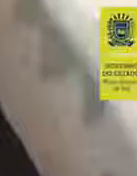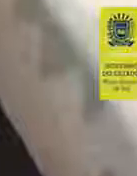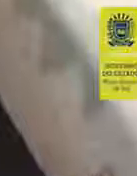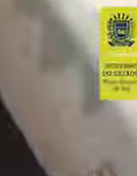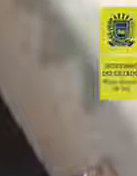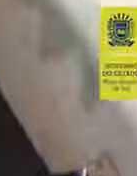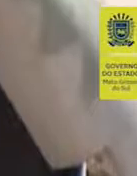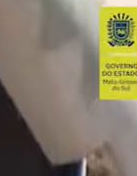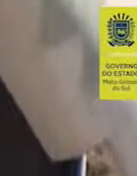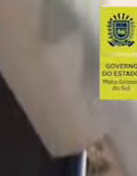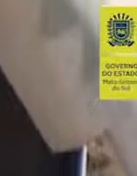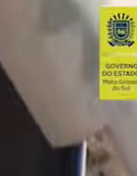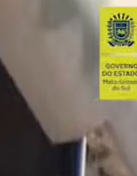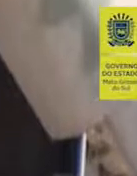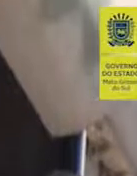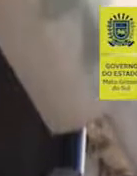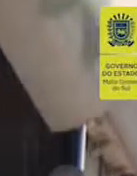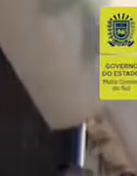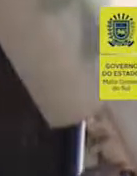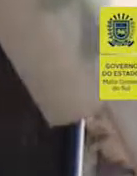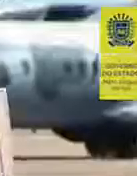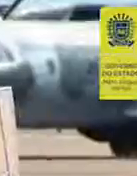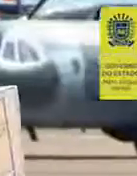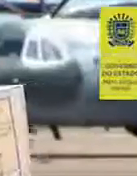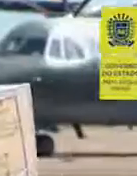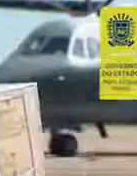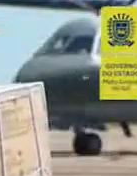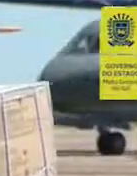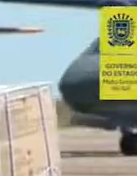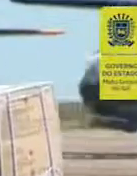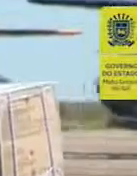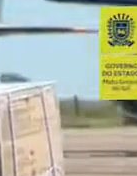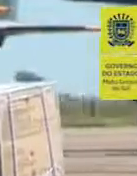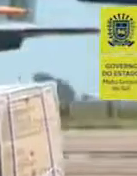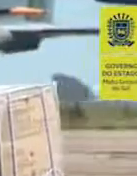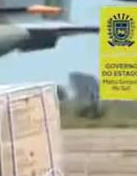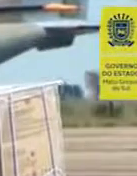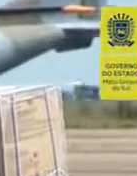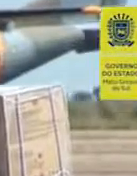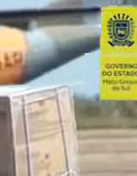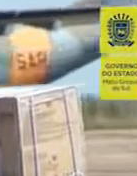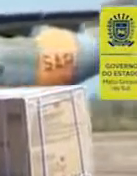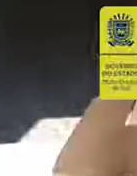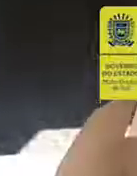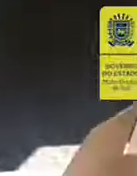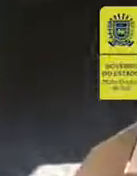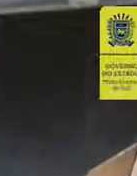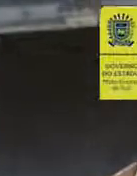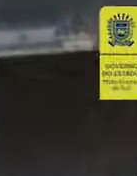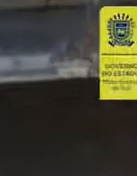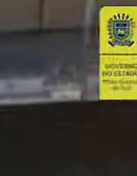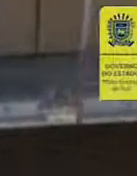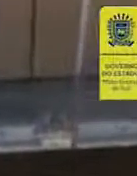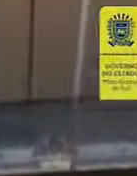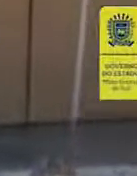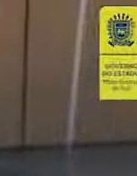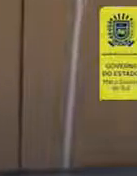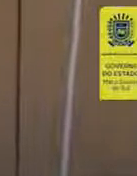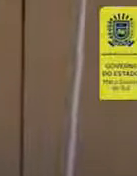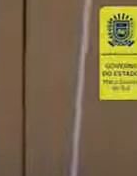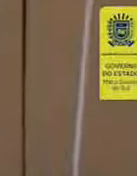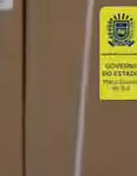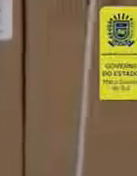tenho uma importante parceria público-privada o governo do estado de mato grosso do sul recebeu a doação de